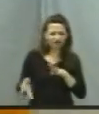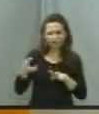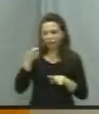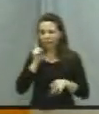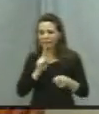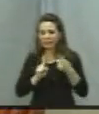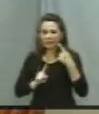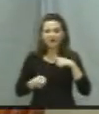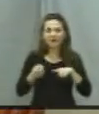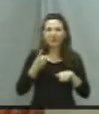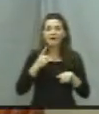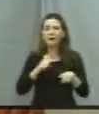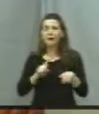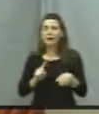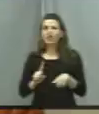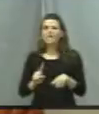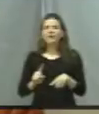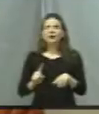fôssemos